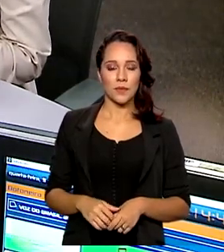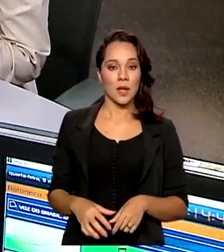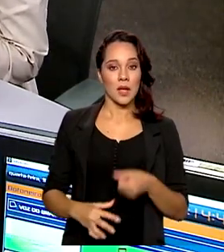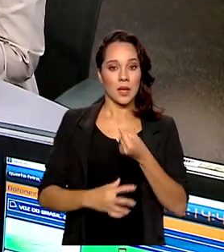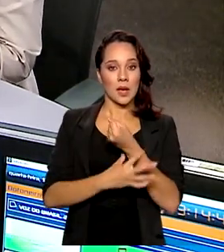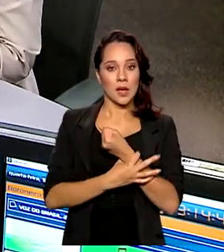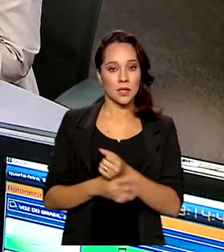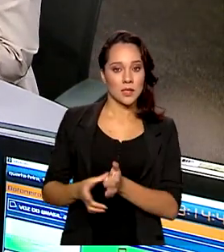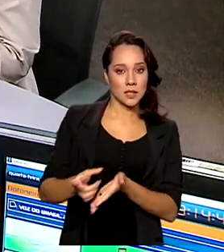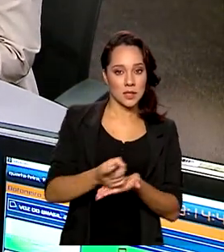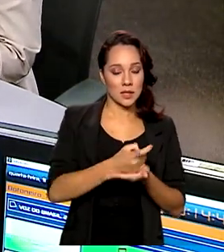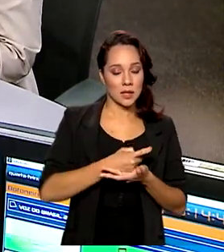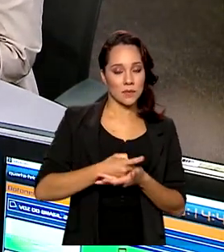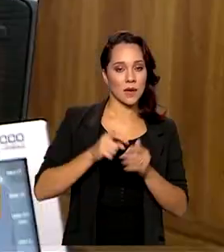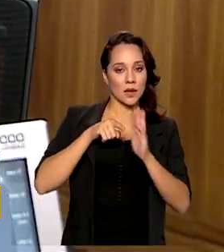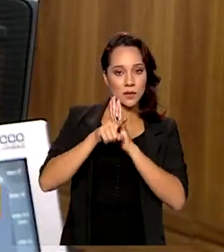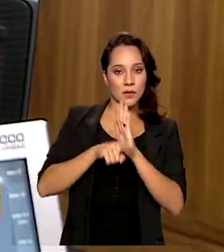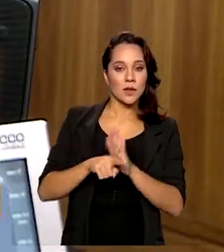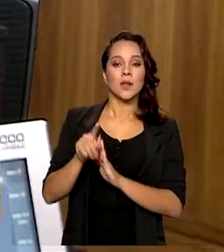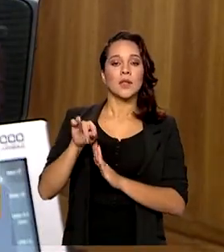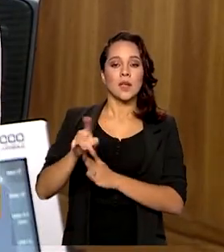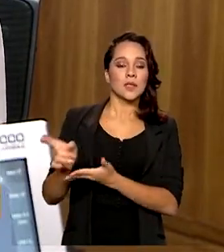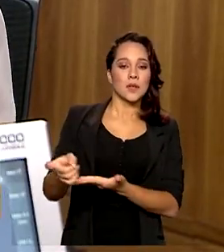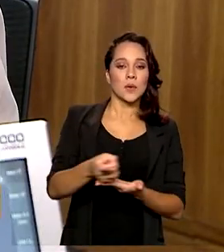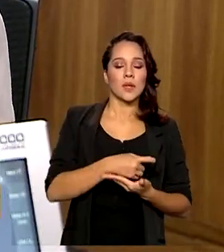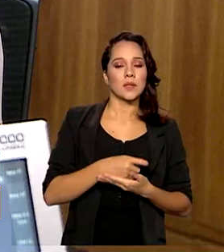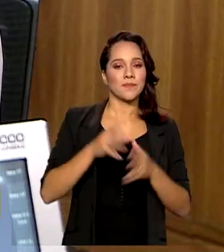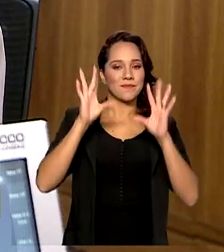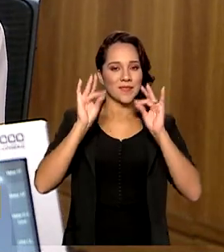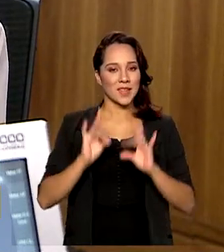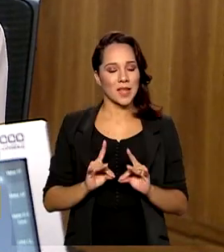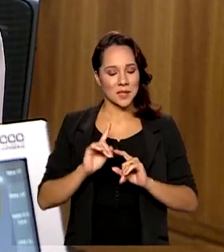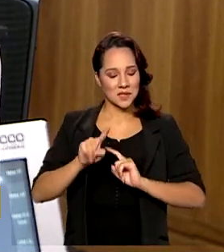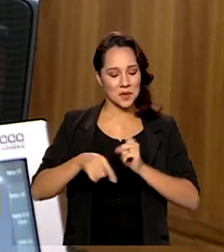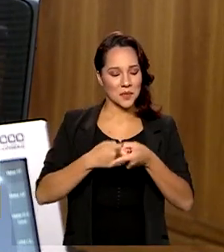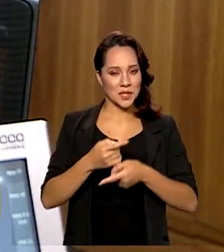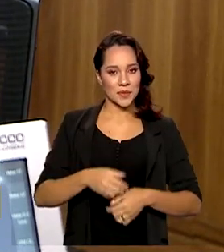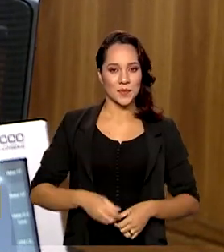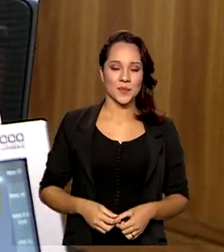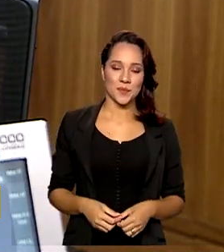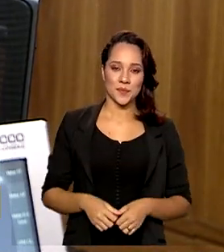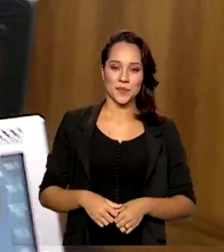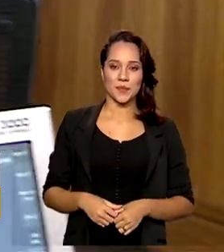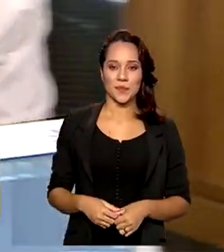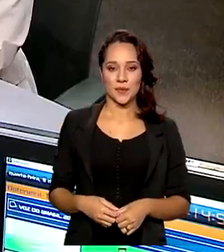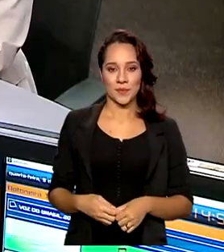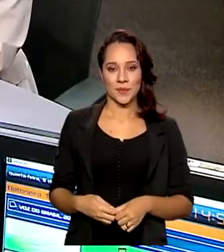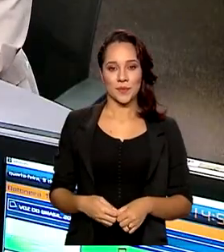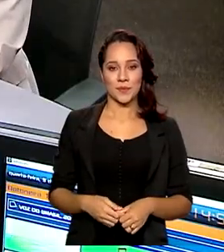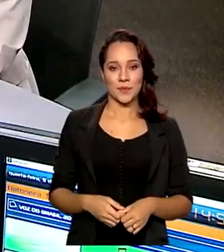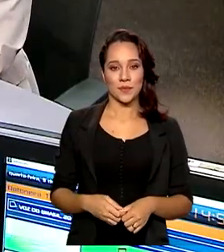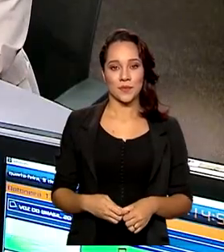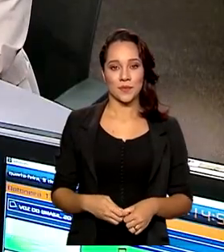Garantia Safra vai ter reajuste a partir desta colheita. Os detalhes daqui a pouco.